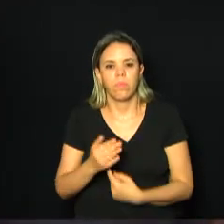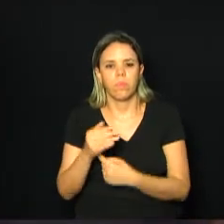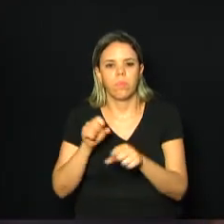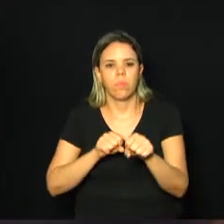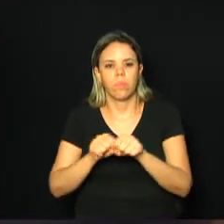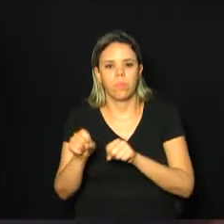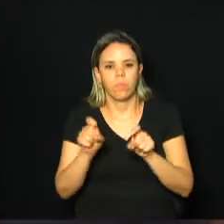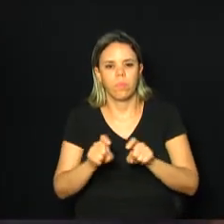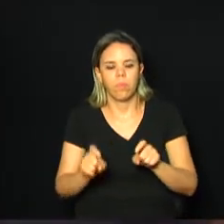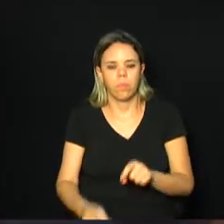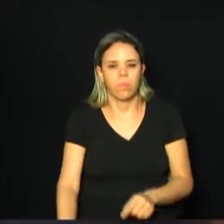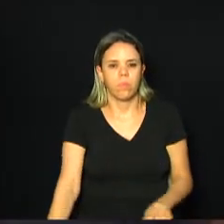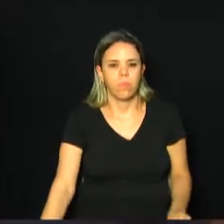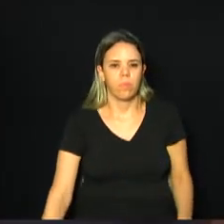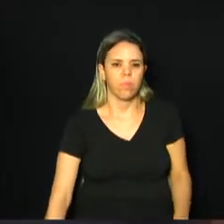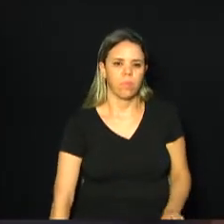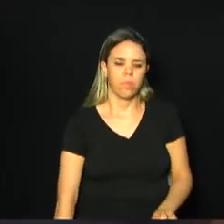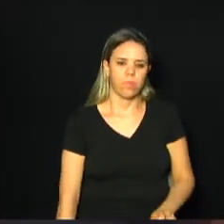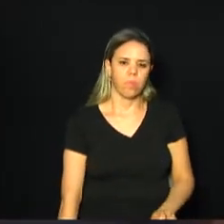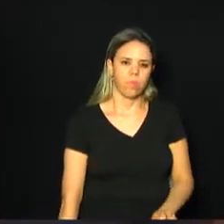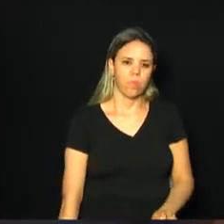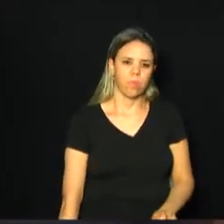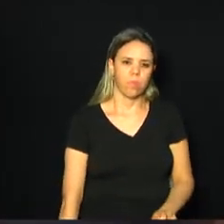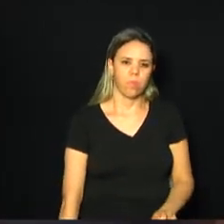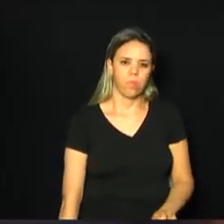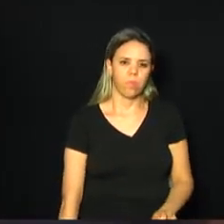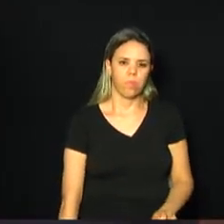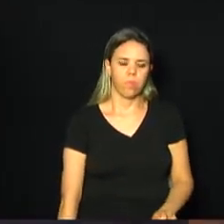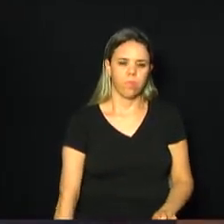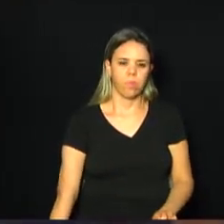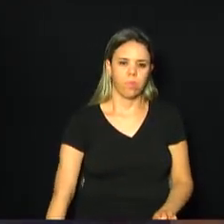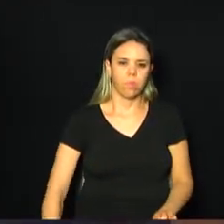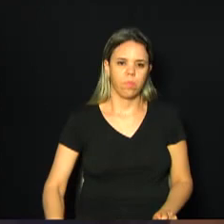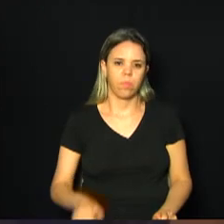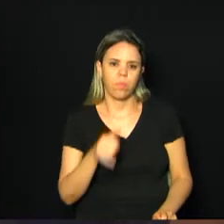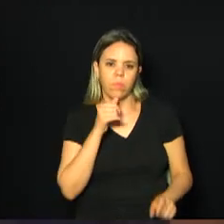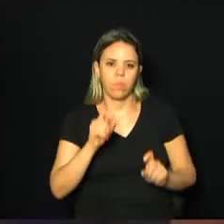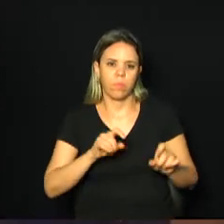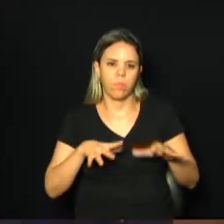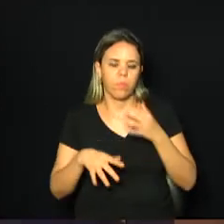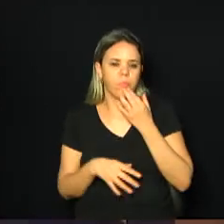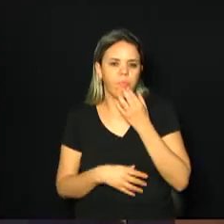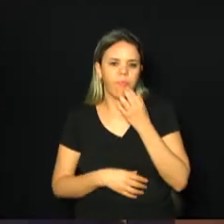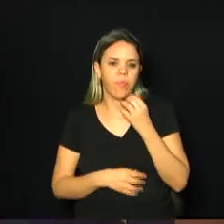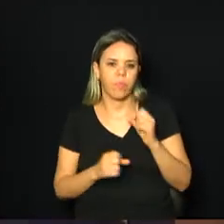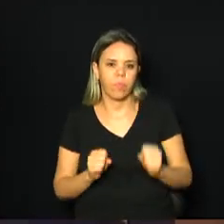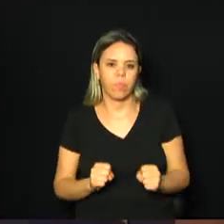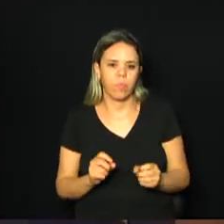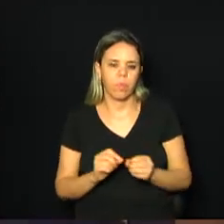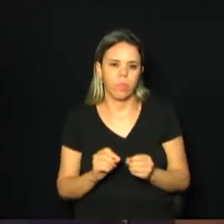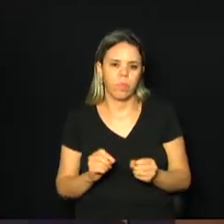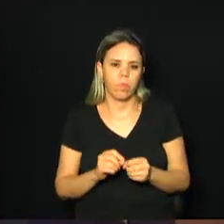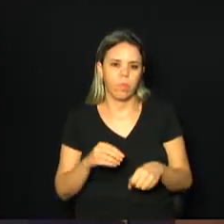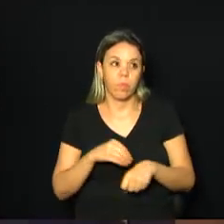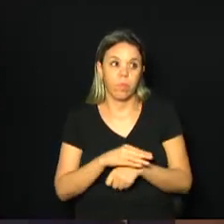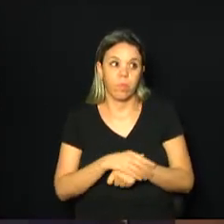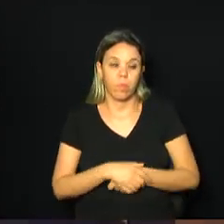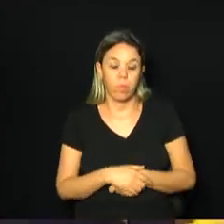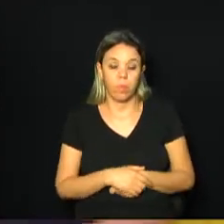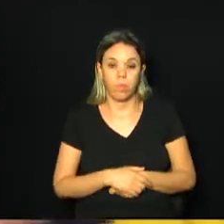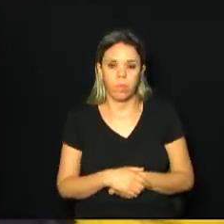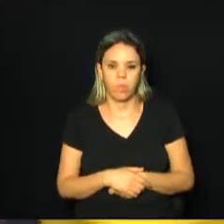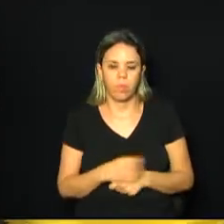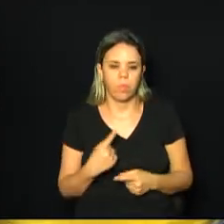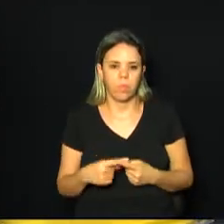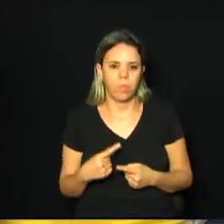de informação. Doutor Leandro, essa informação, por exemplo, numa audiência dessa, uma reunião dessa, pode ser passada? Porque